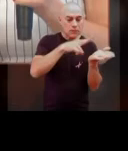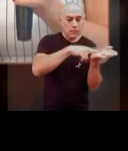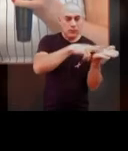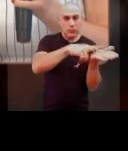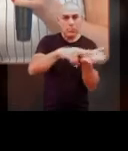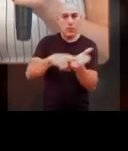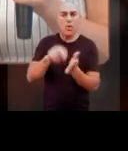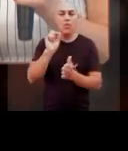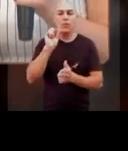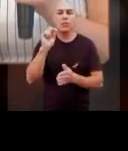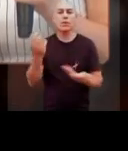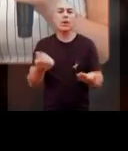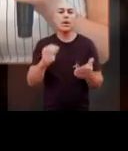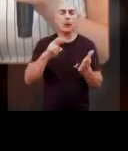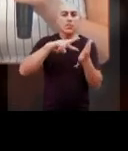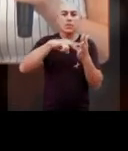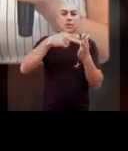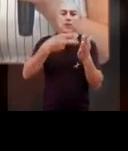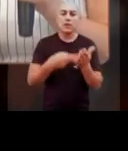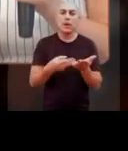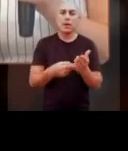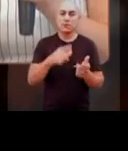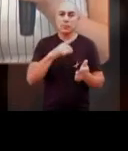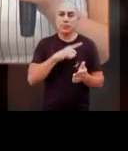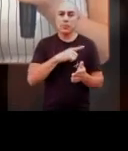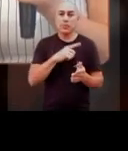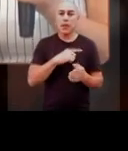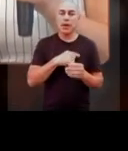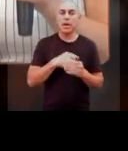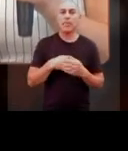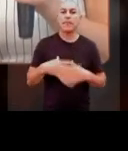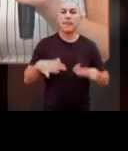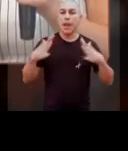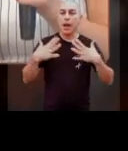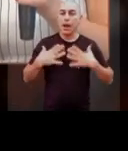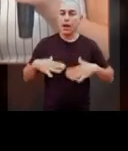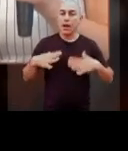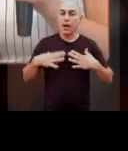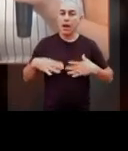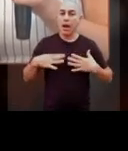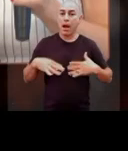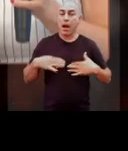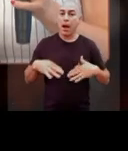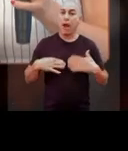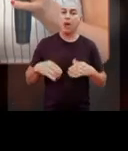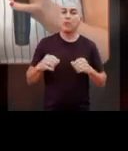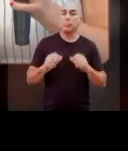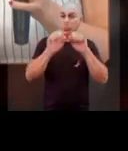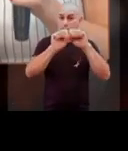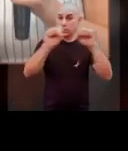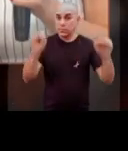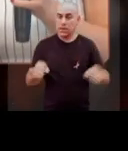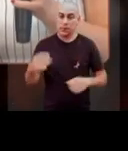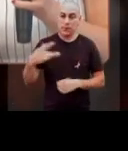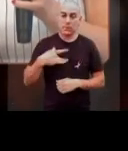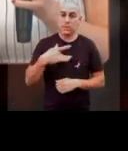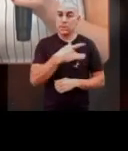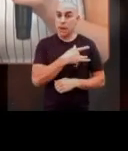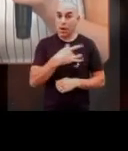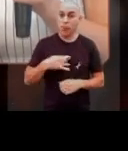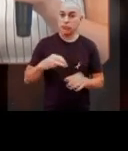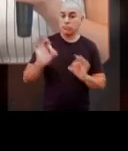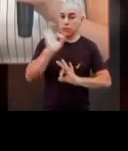que quer dizer isso? Quer dizer que nós estamos com uma certa tranquilidade em relação ao sistema de saúde. Nosso sistema